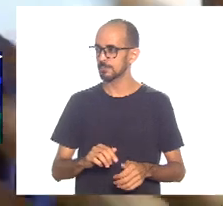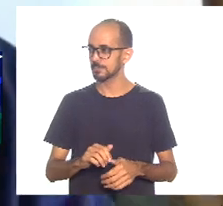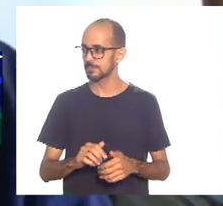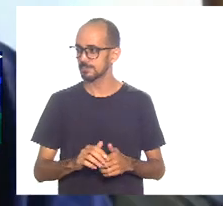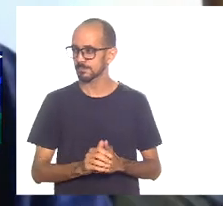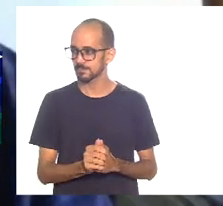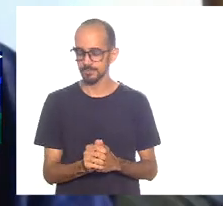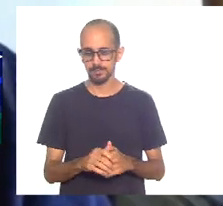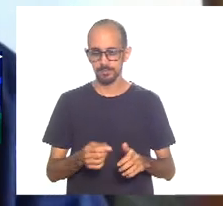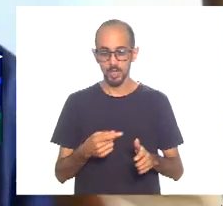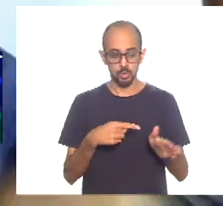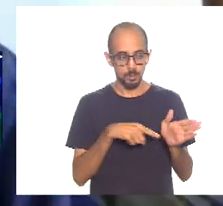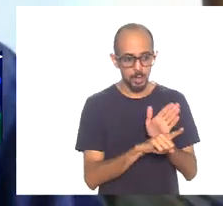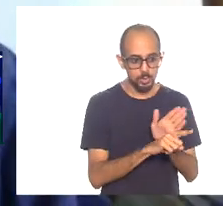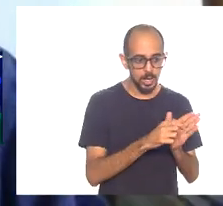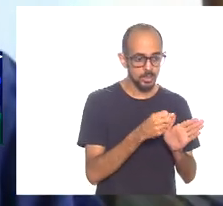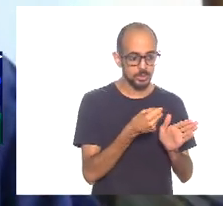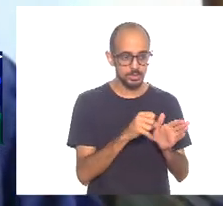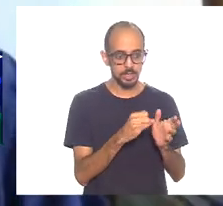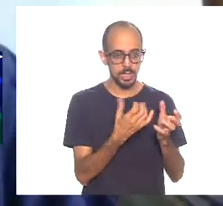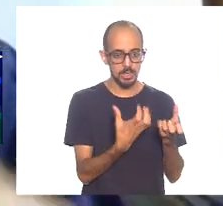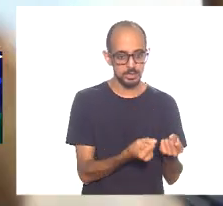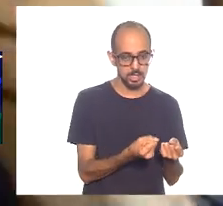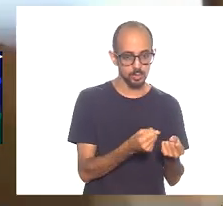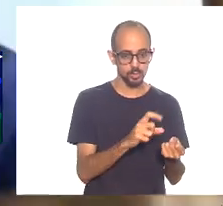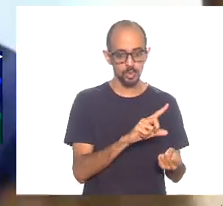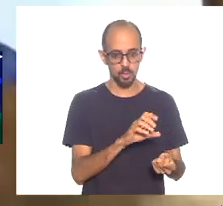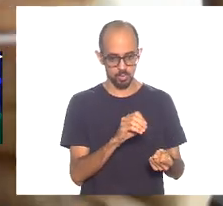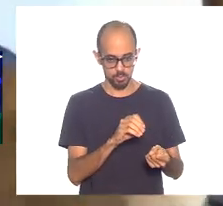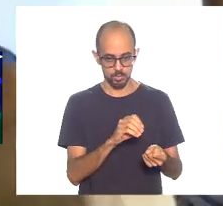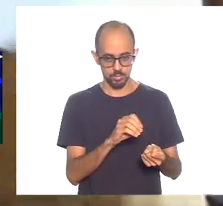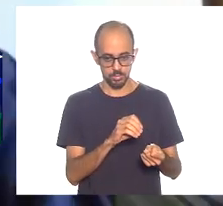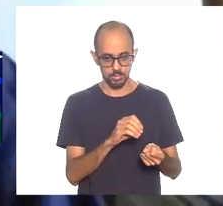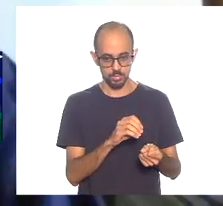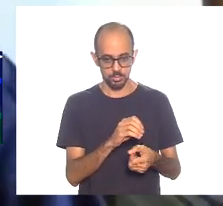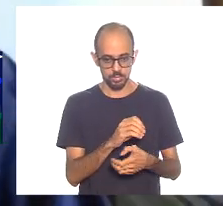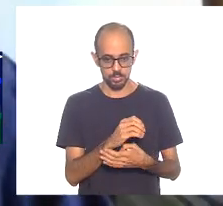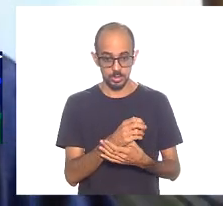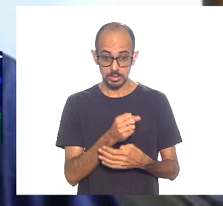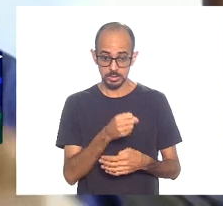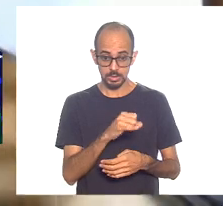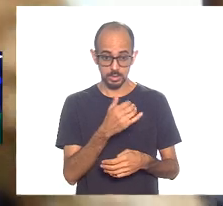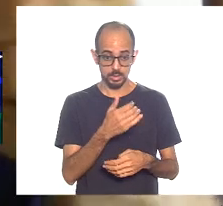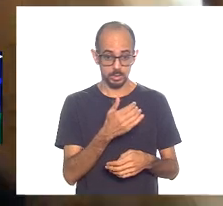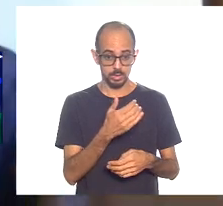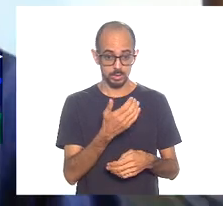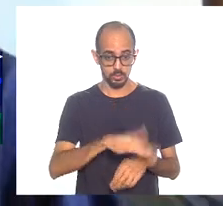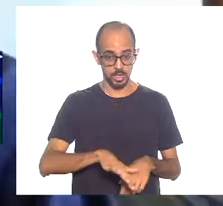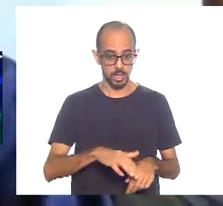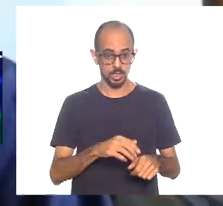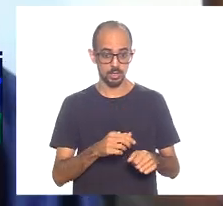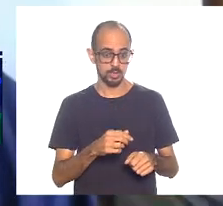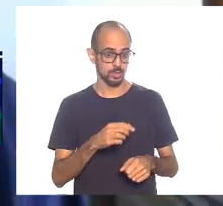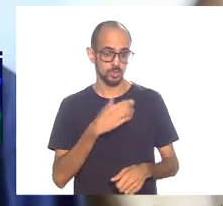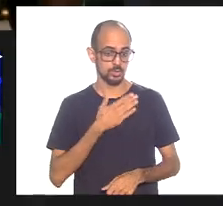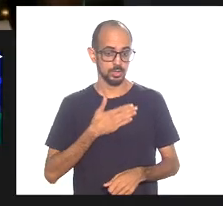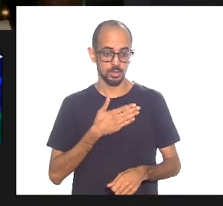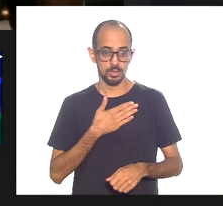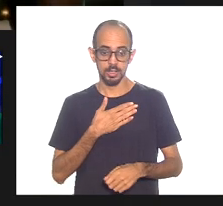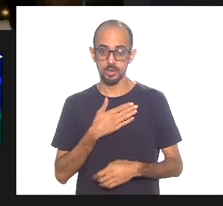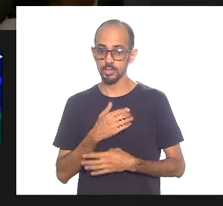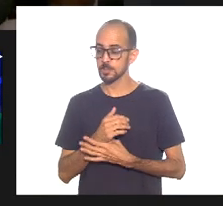perguntei esse isso tá contemplar perguntando se tá contemplados ou não eu gostaria que contemplasse eu